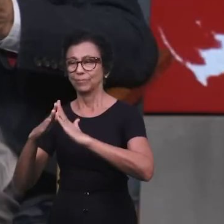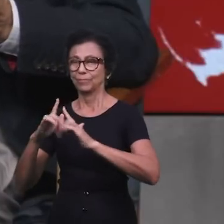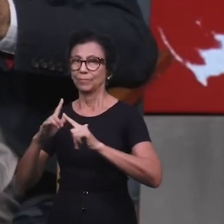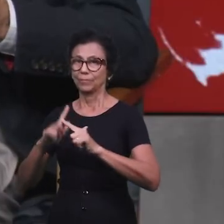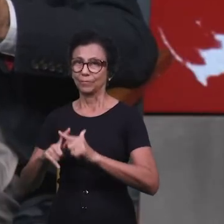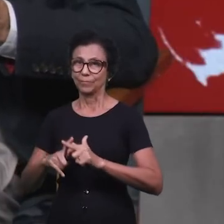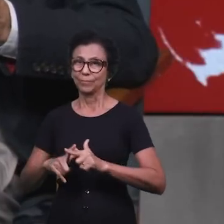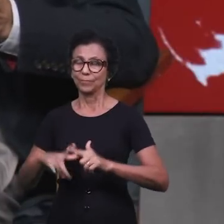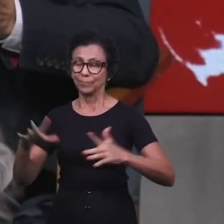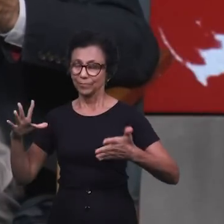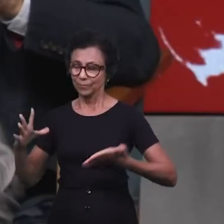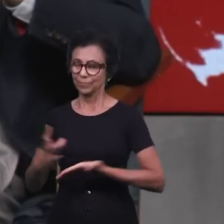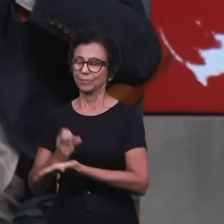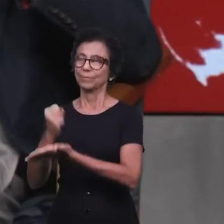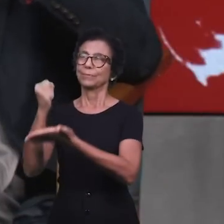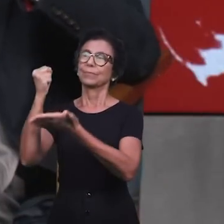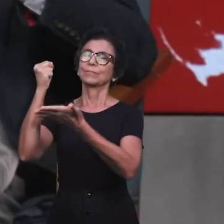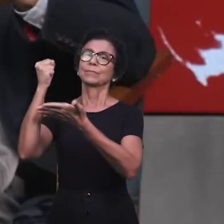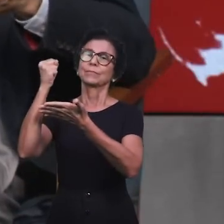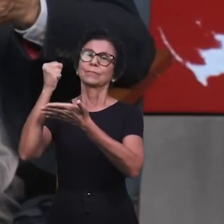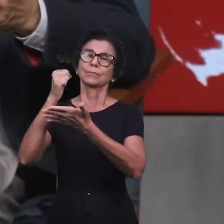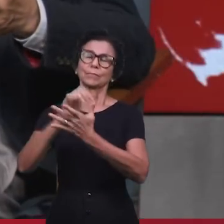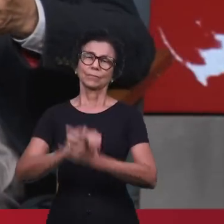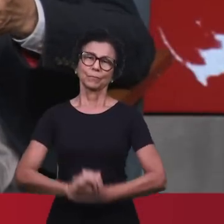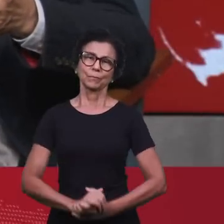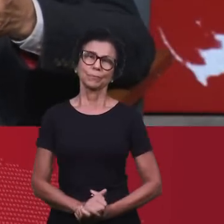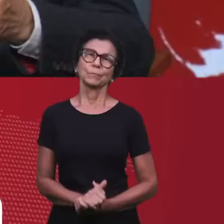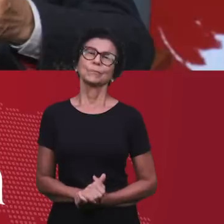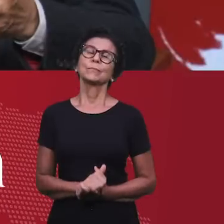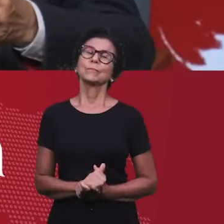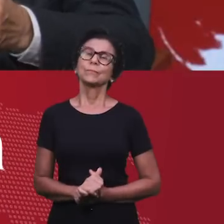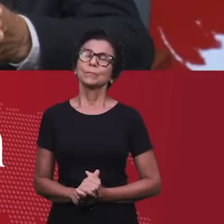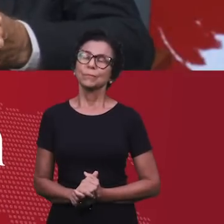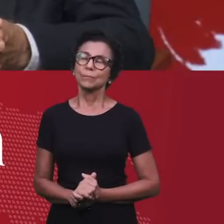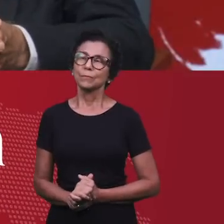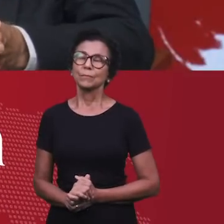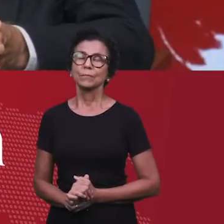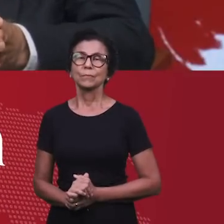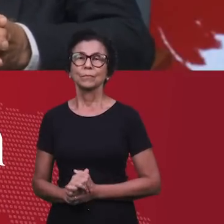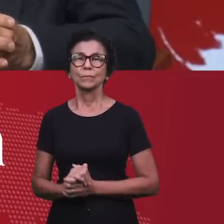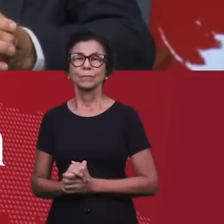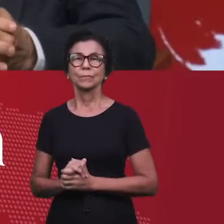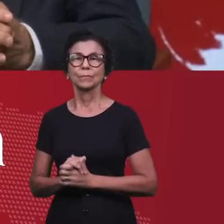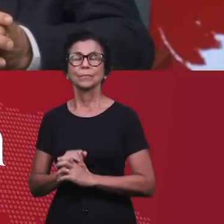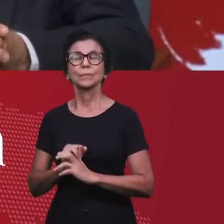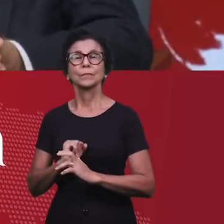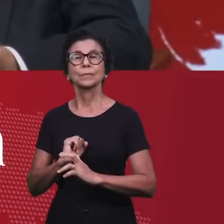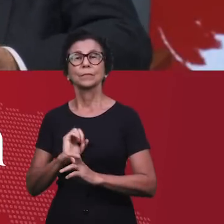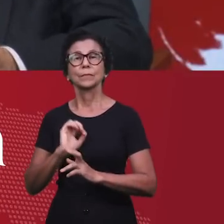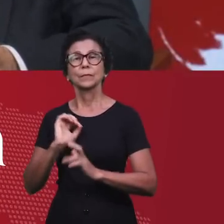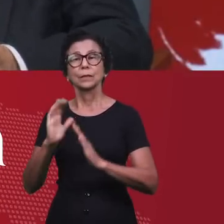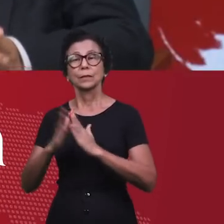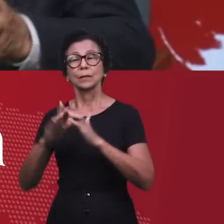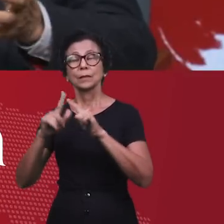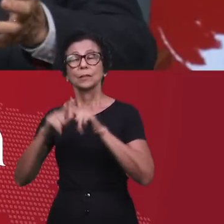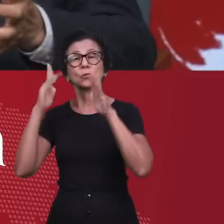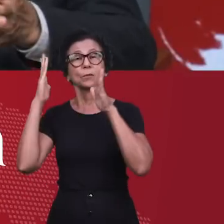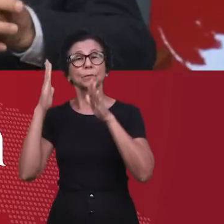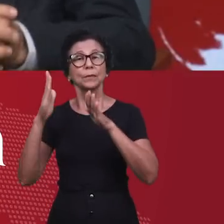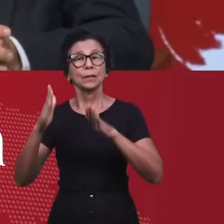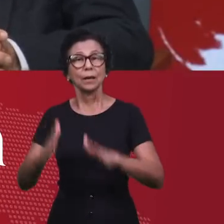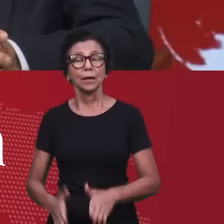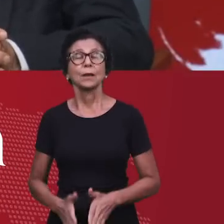que vai ser arrebatado. É essa igreja que vai ouvir o toque da última trombeta, que é a